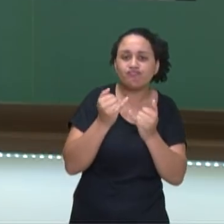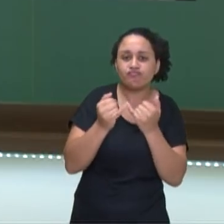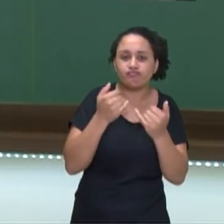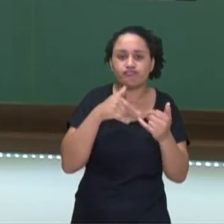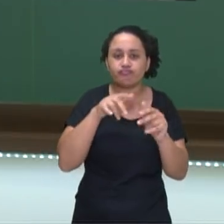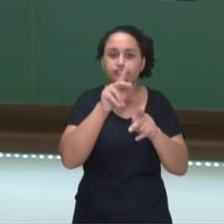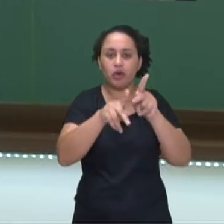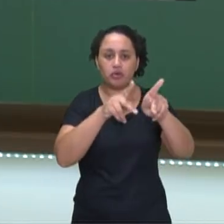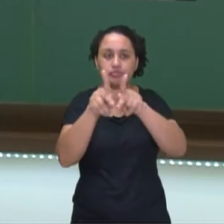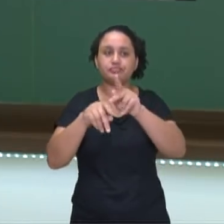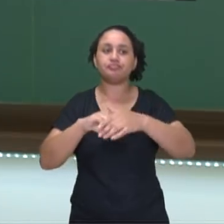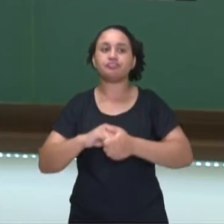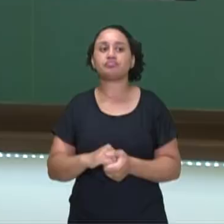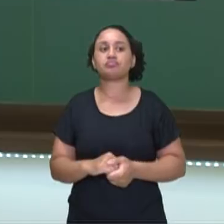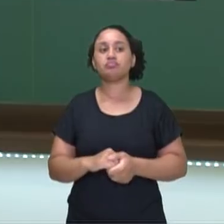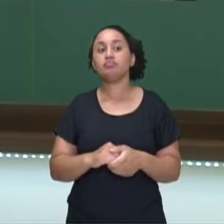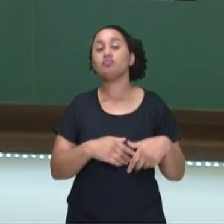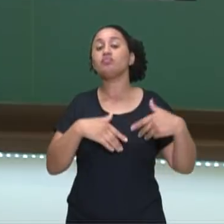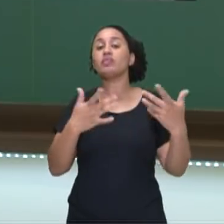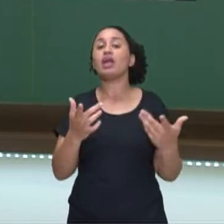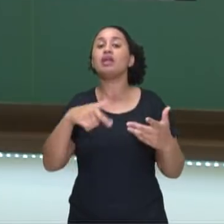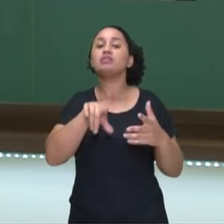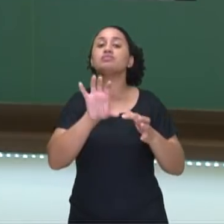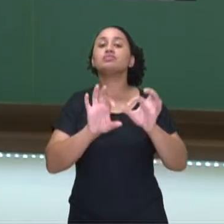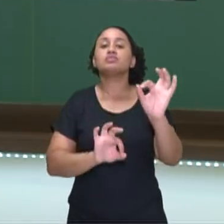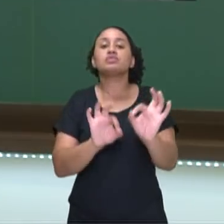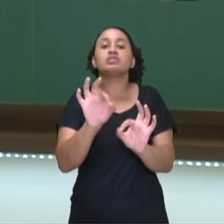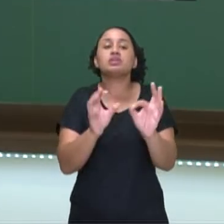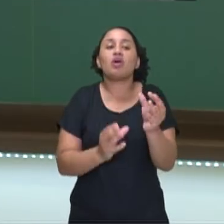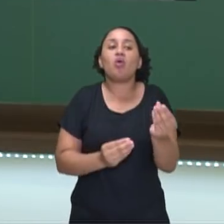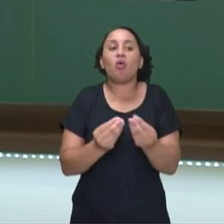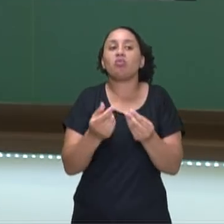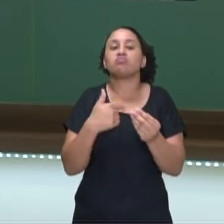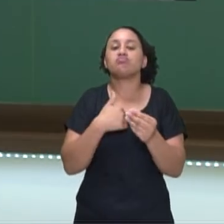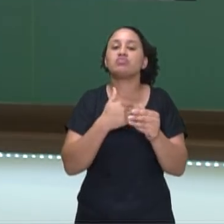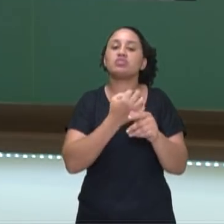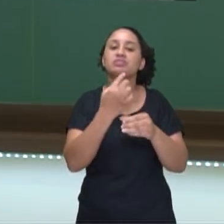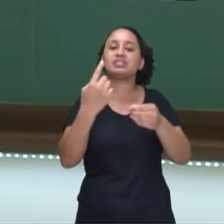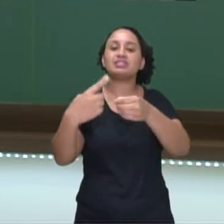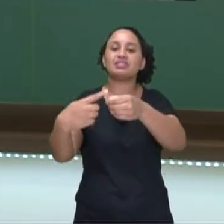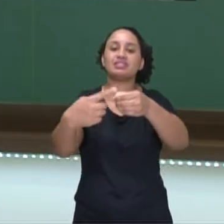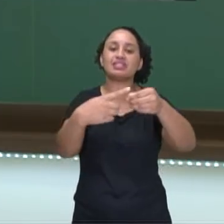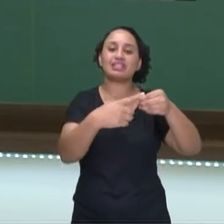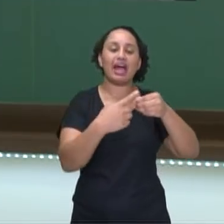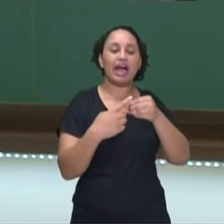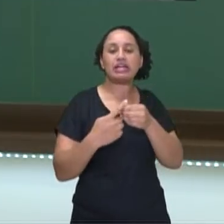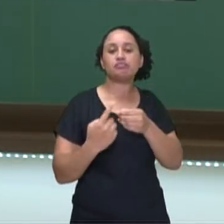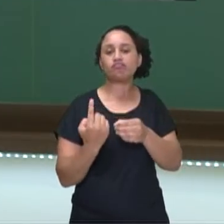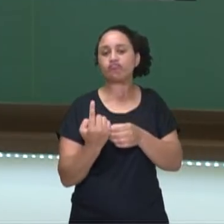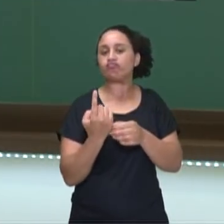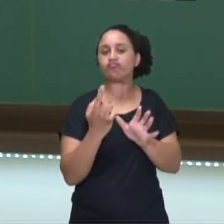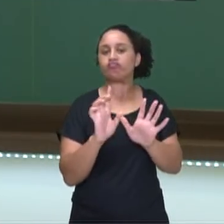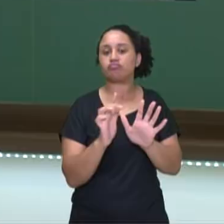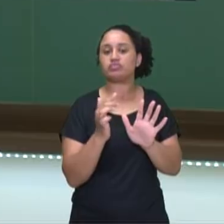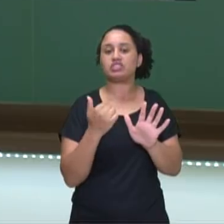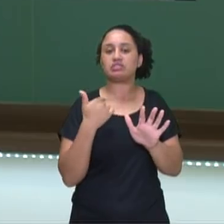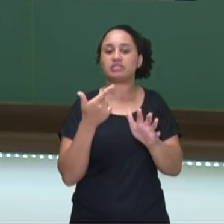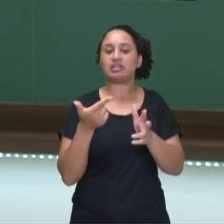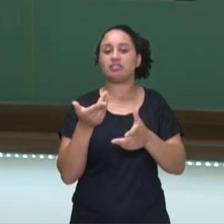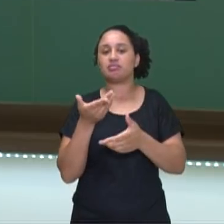comum desses povos. Eles estavam organizados ainda em cidades independentes entre